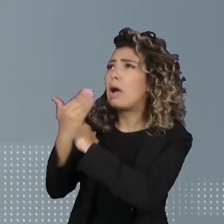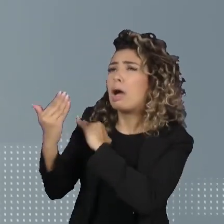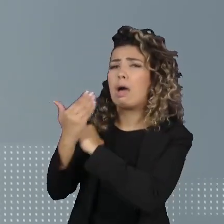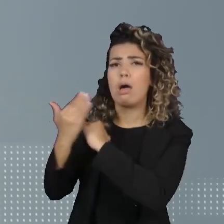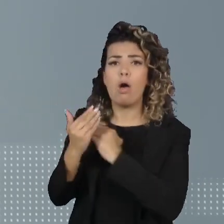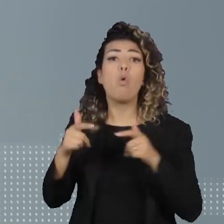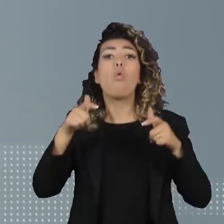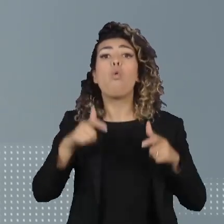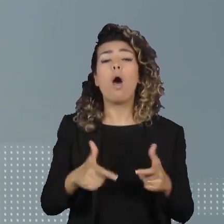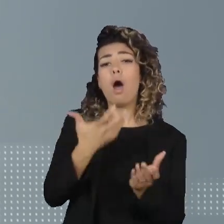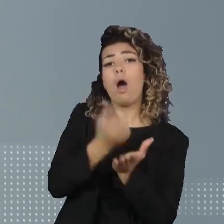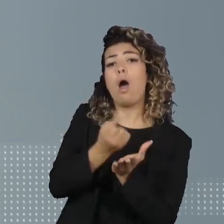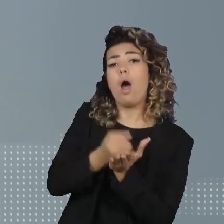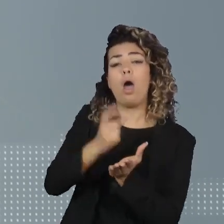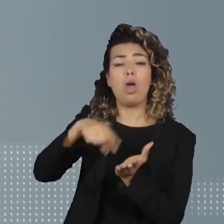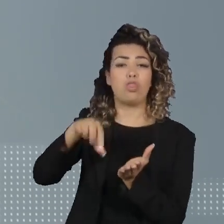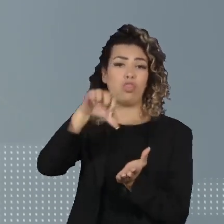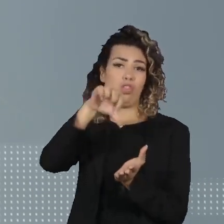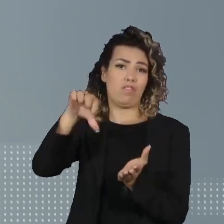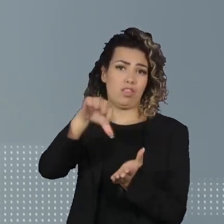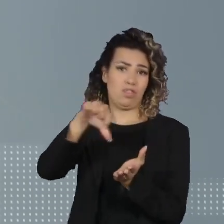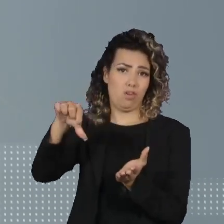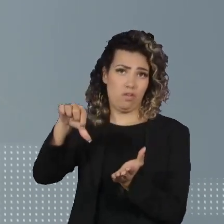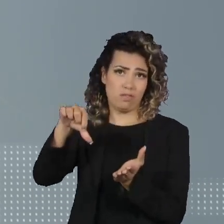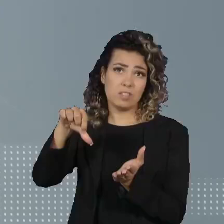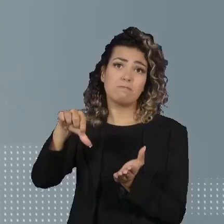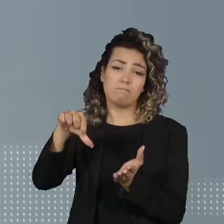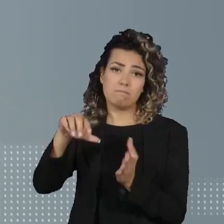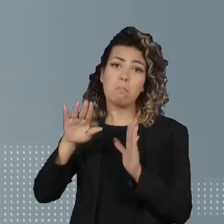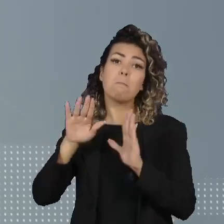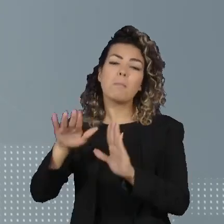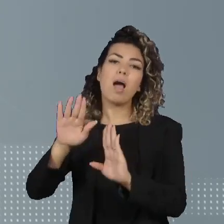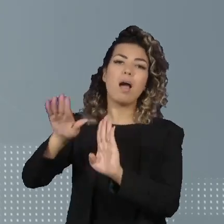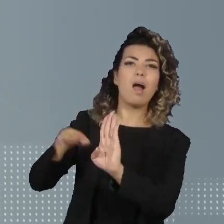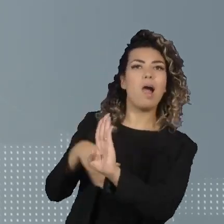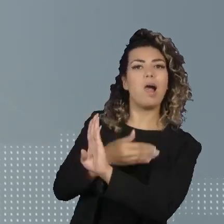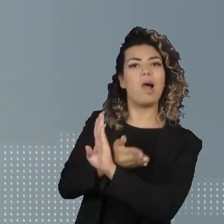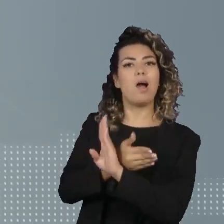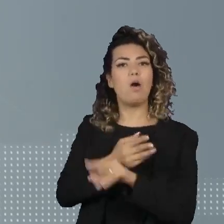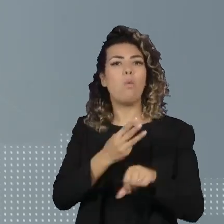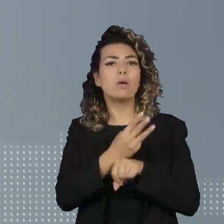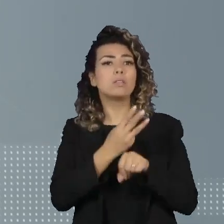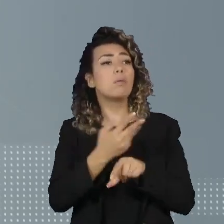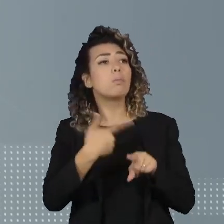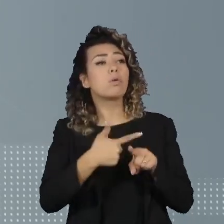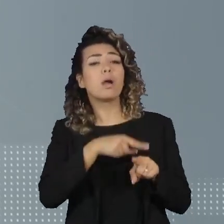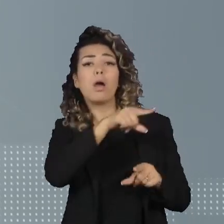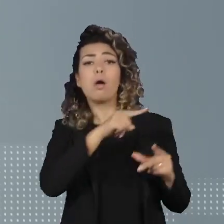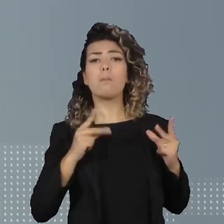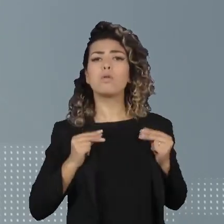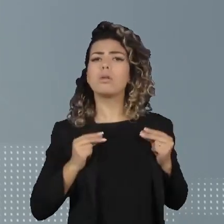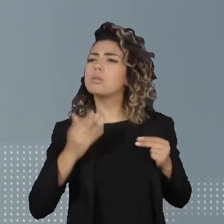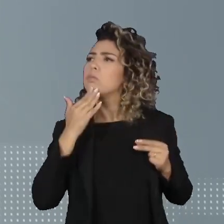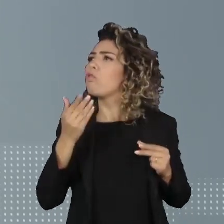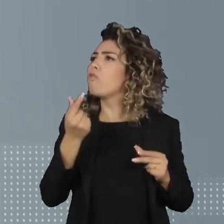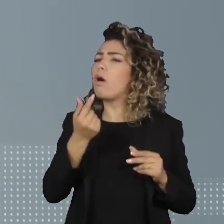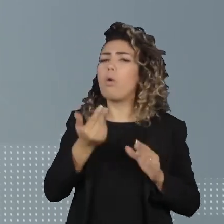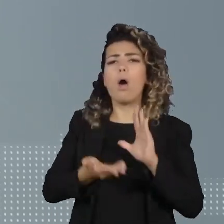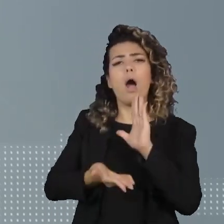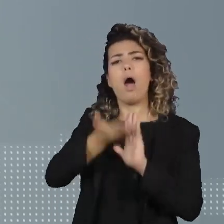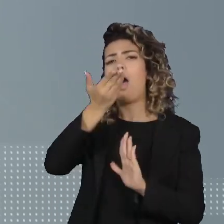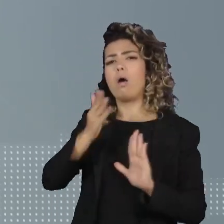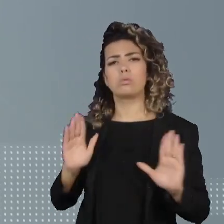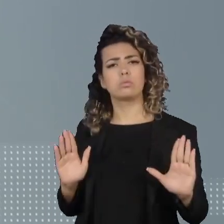aplicativo 99, mas negociada fora da plataforma porque o motorista queria um valor mais alto. O suspeito teve a